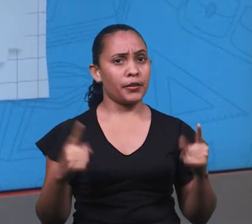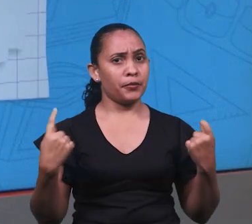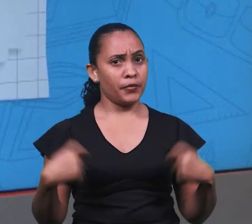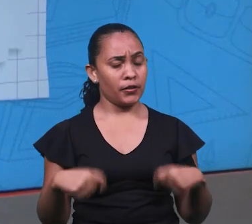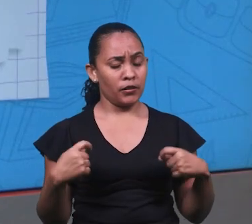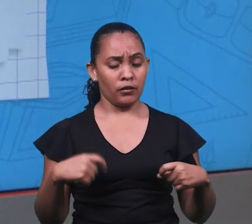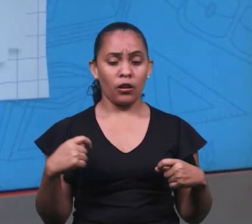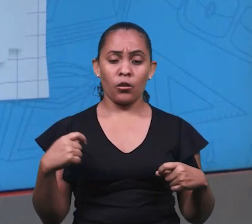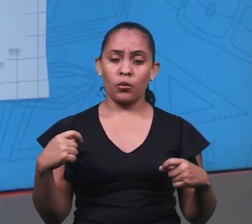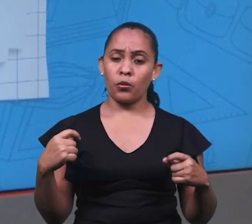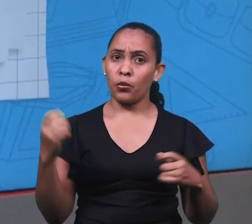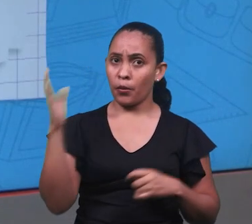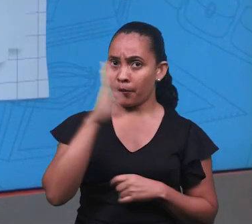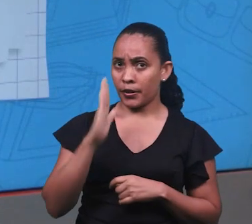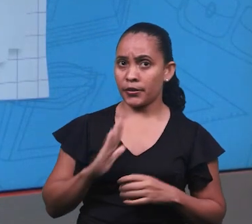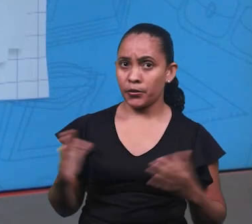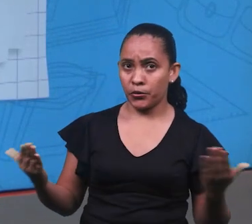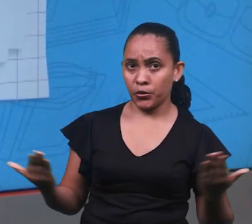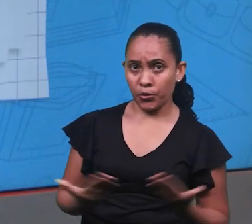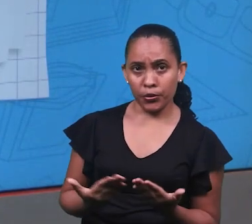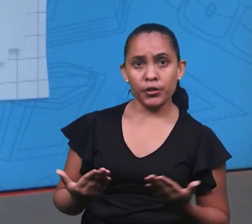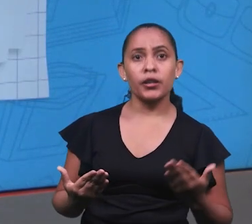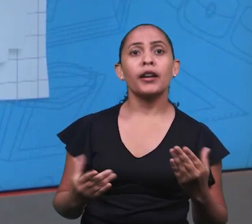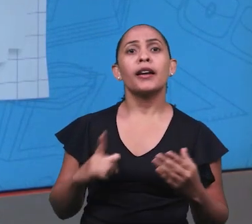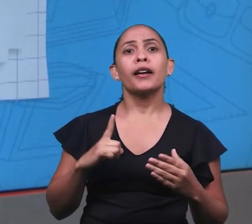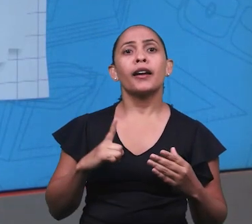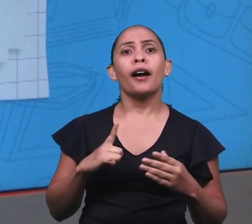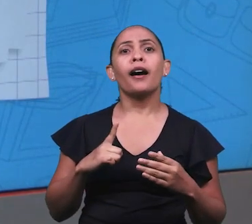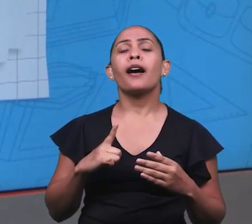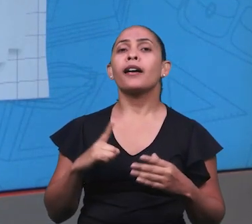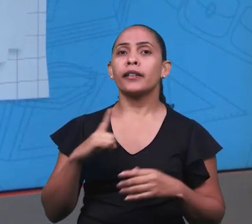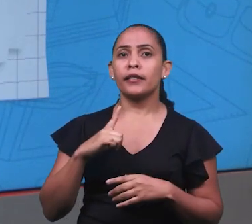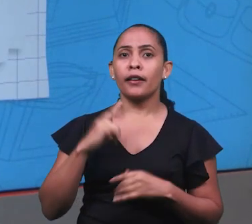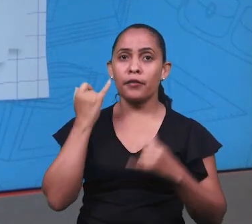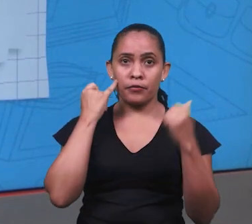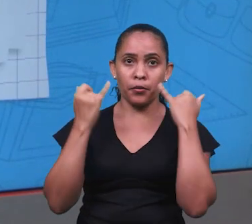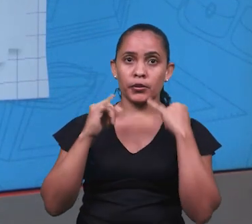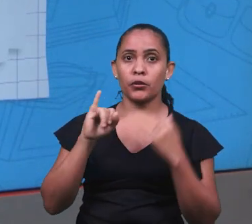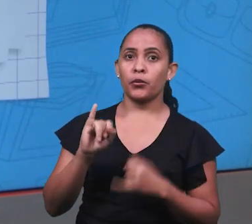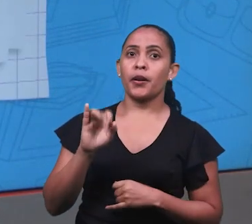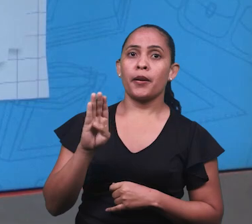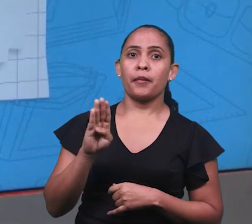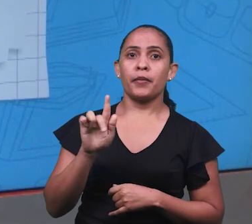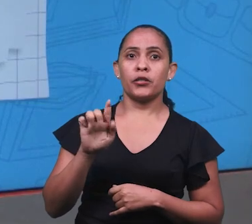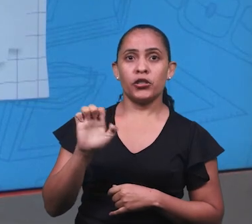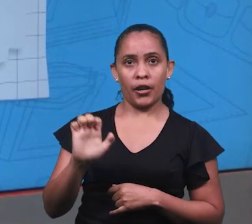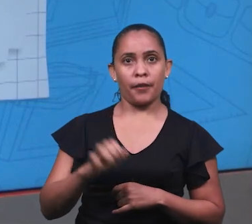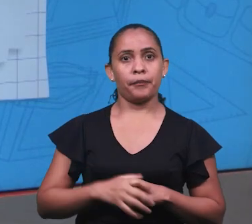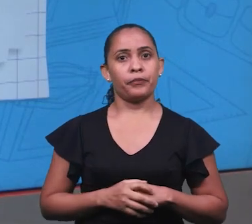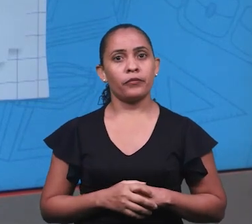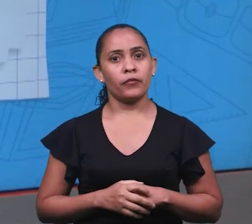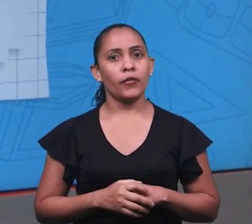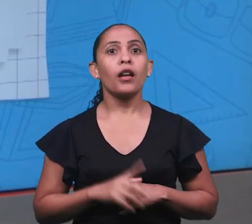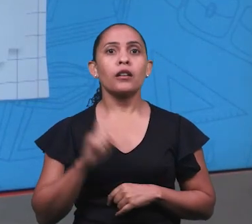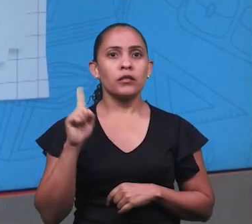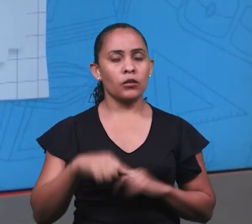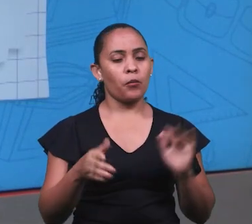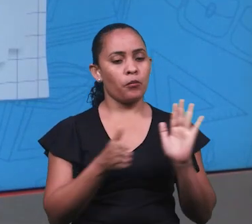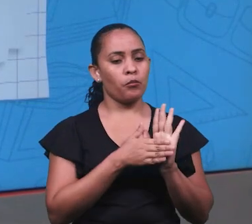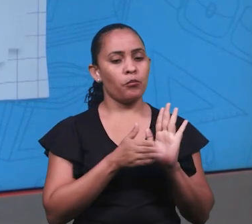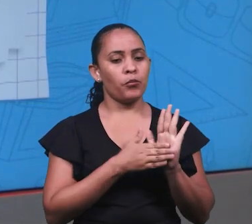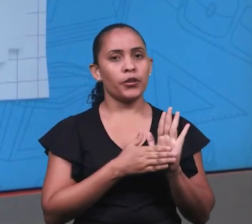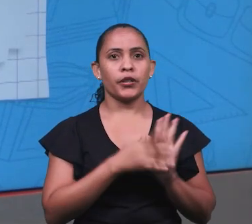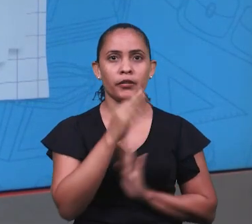e ele chega com um dado do IBGE. Tá, entendi, entendeu? Agora resolve. Isso aqui é um projeto de